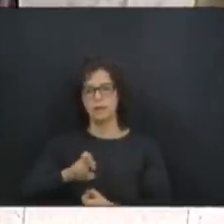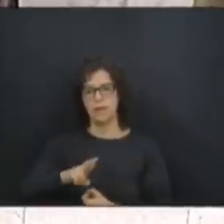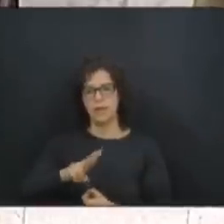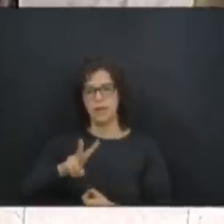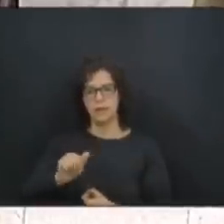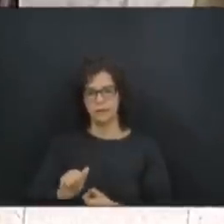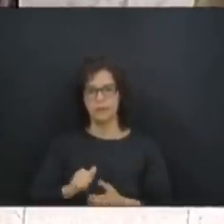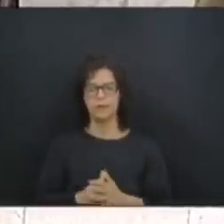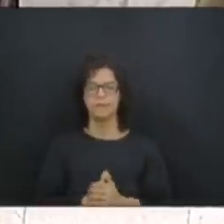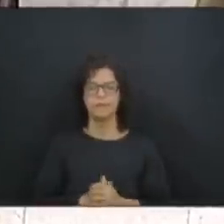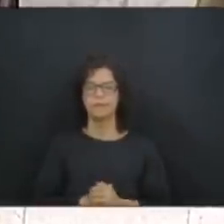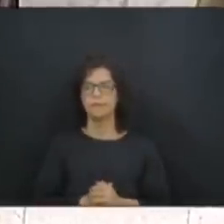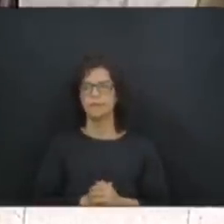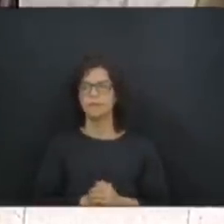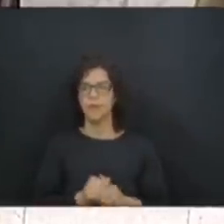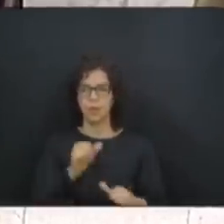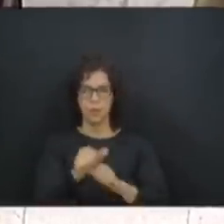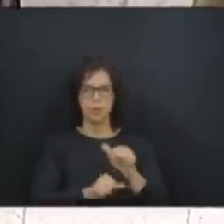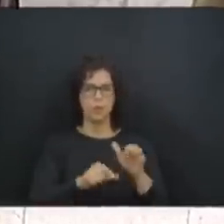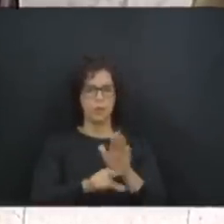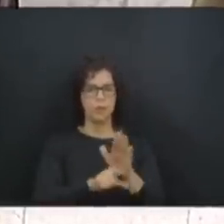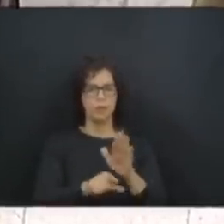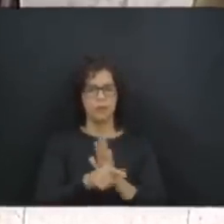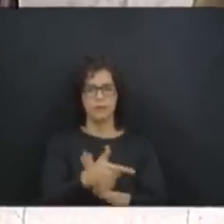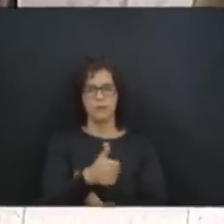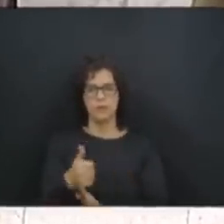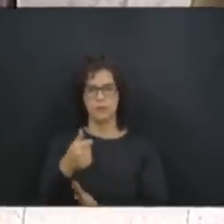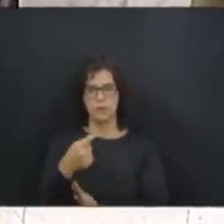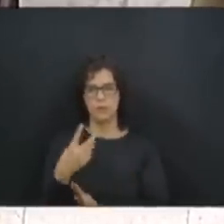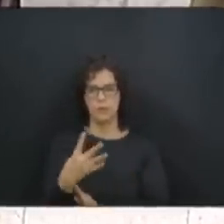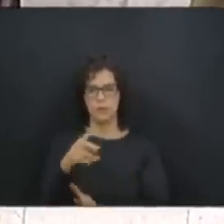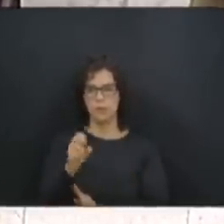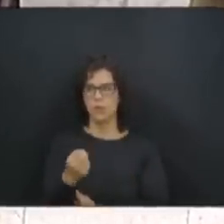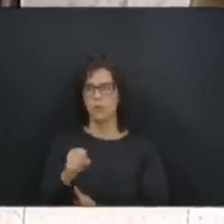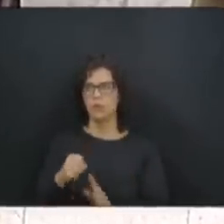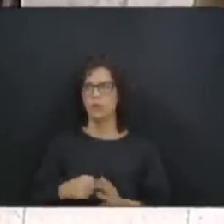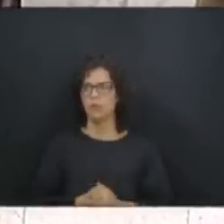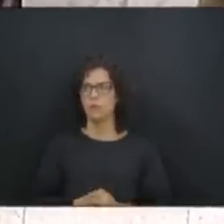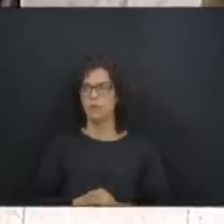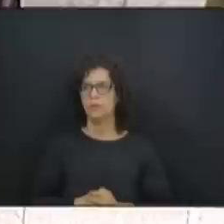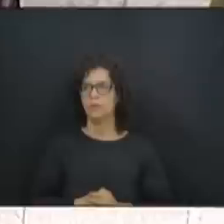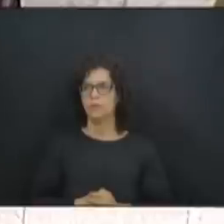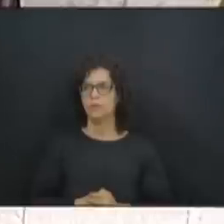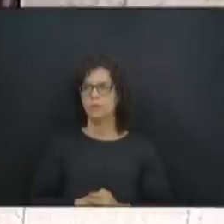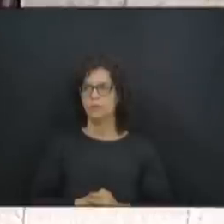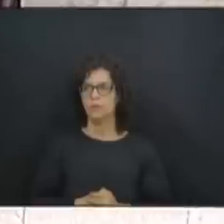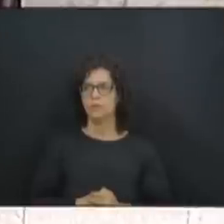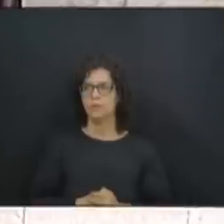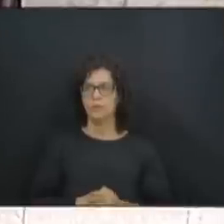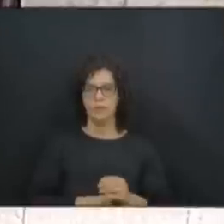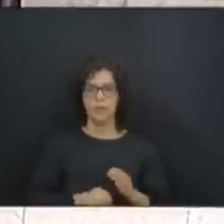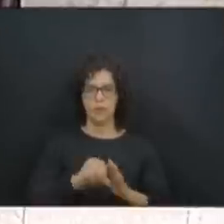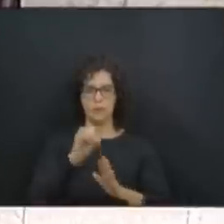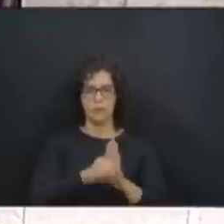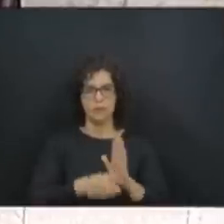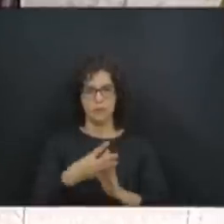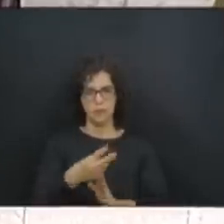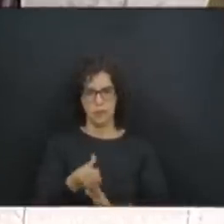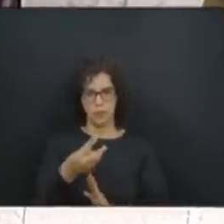município homônimo convertido na lei nº 21 148 o Ofício